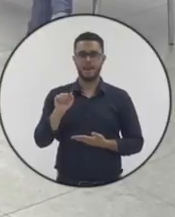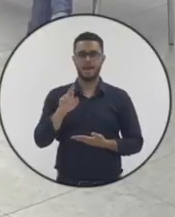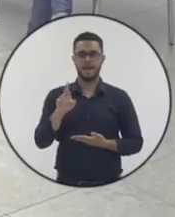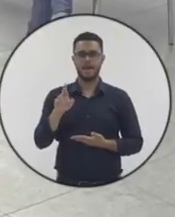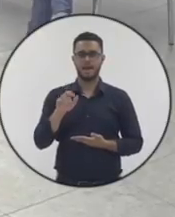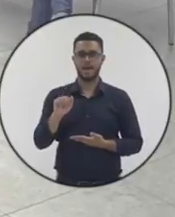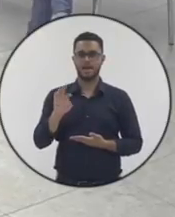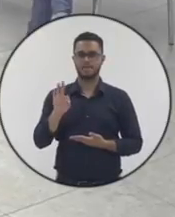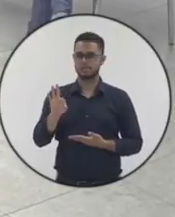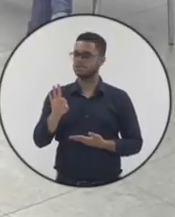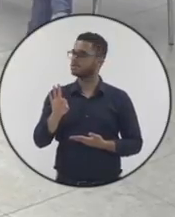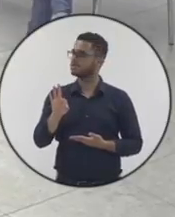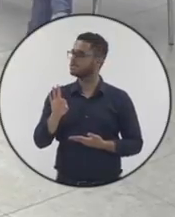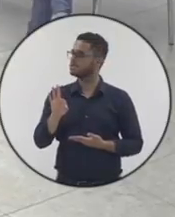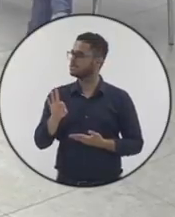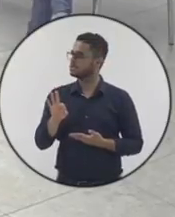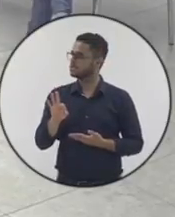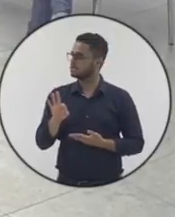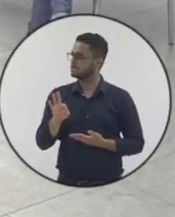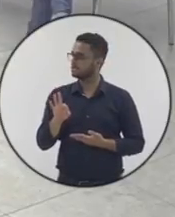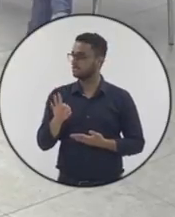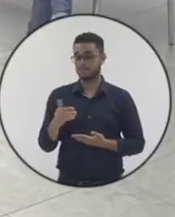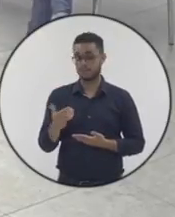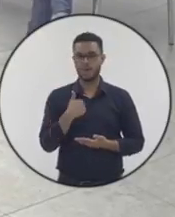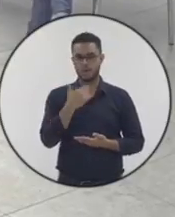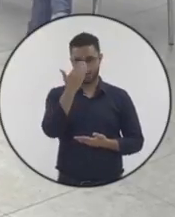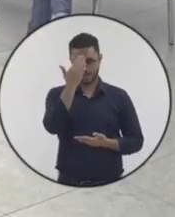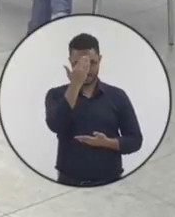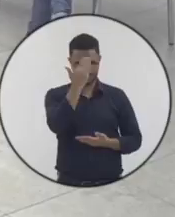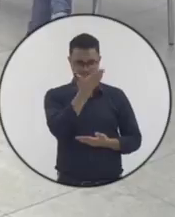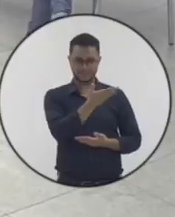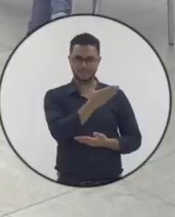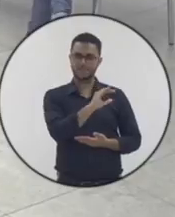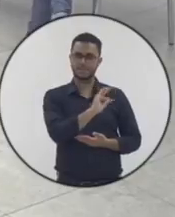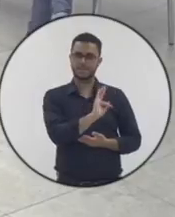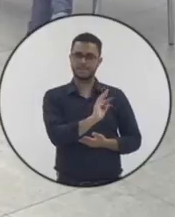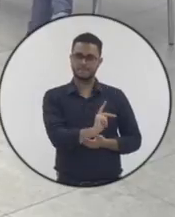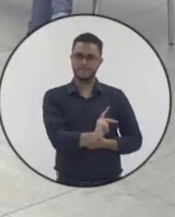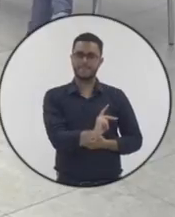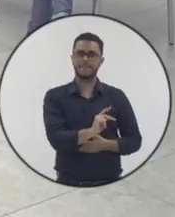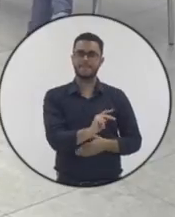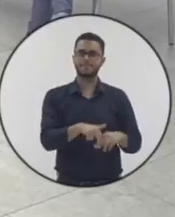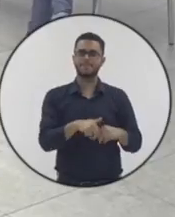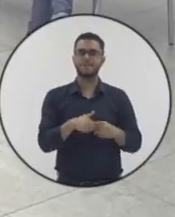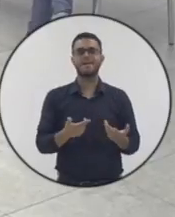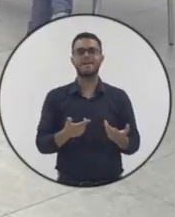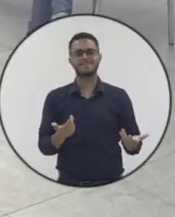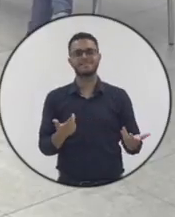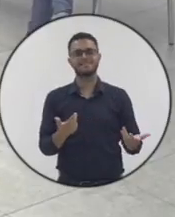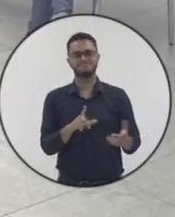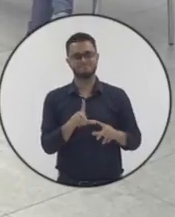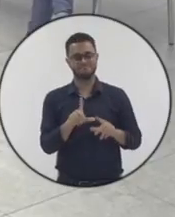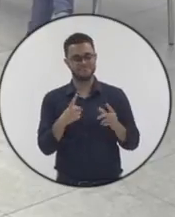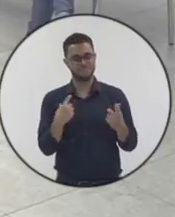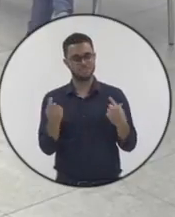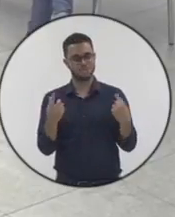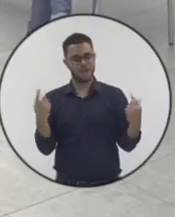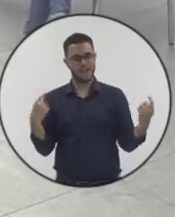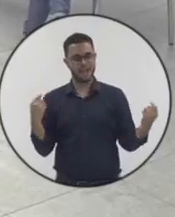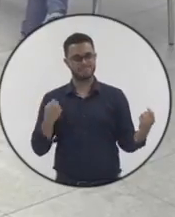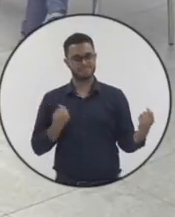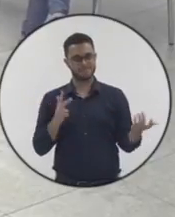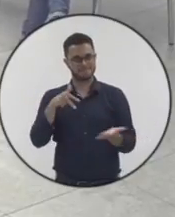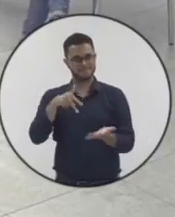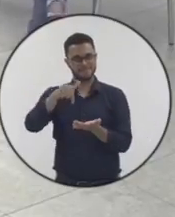Eu que agradeço. Agradeço duplamente, agradeço ao CFP por nos abrigar nesse debate, né, nos trazer aqui hoje, esse debate